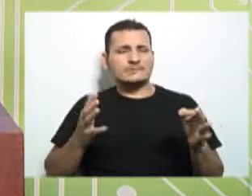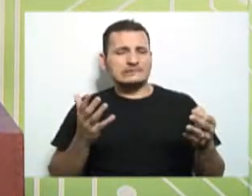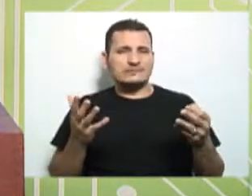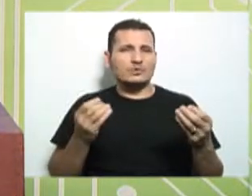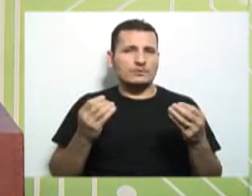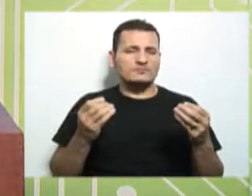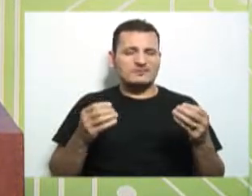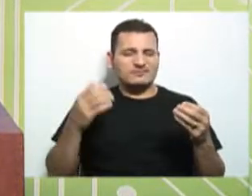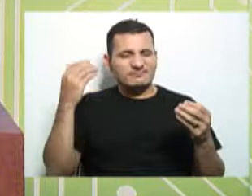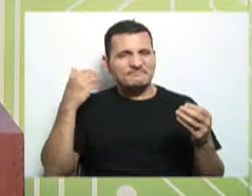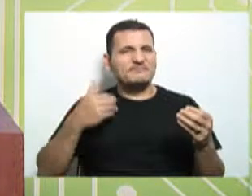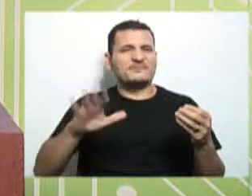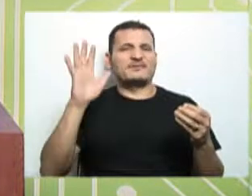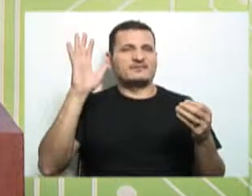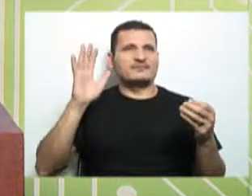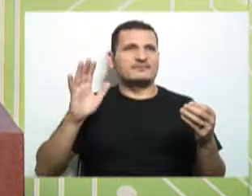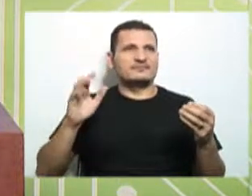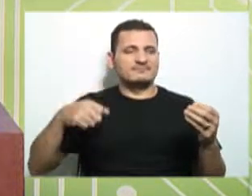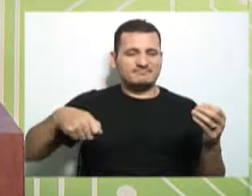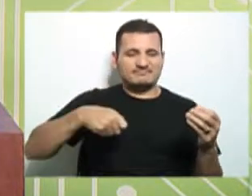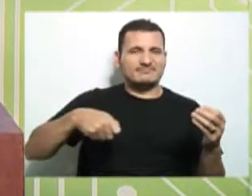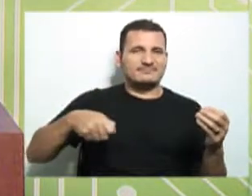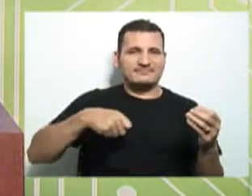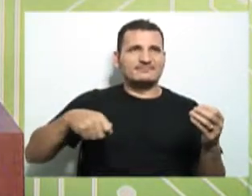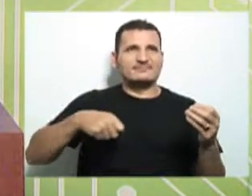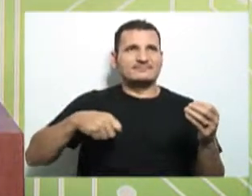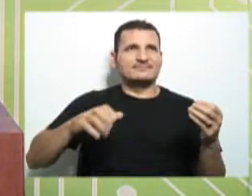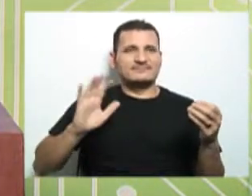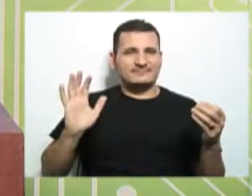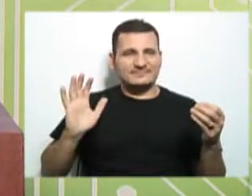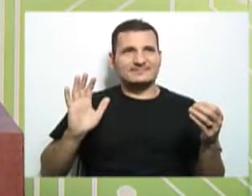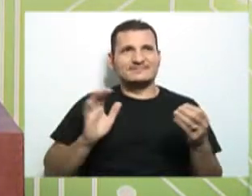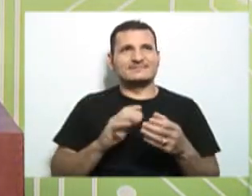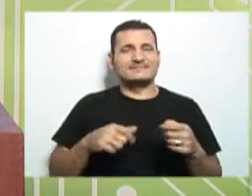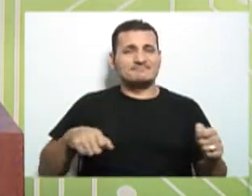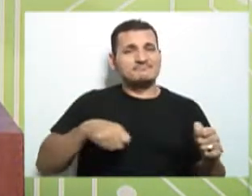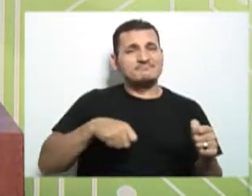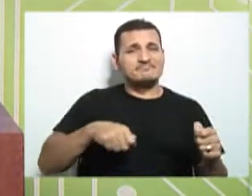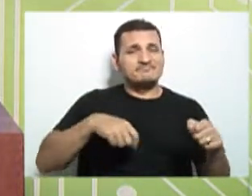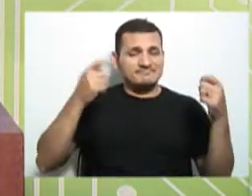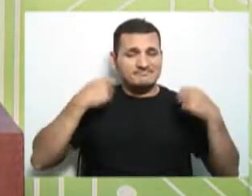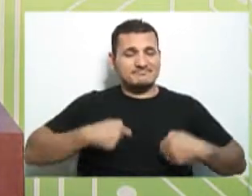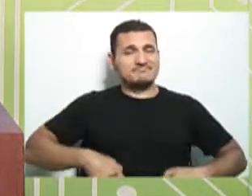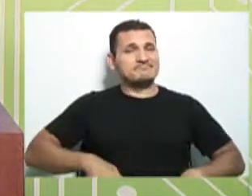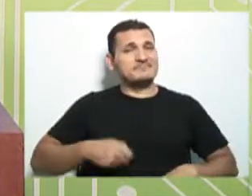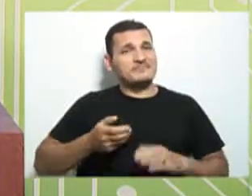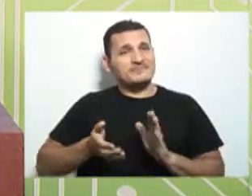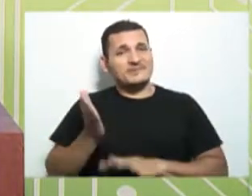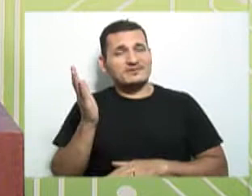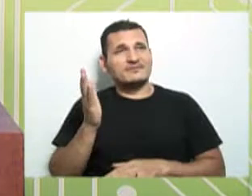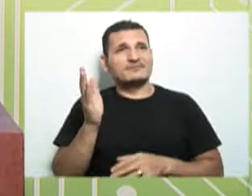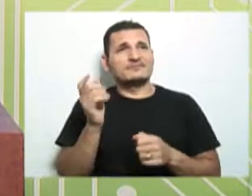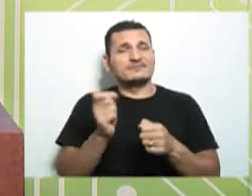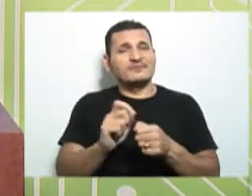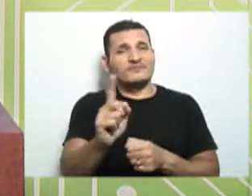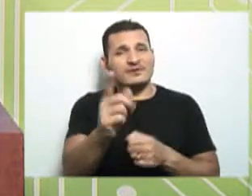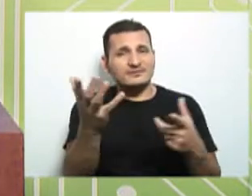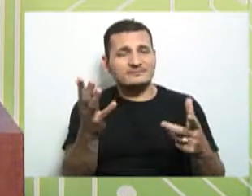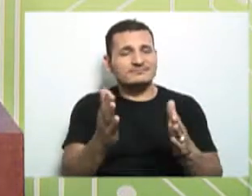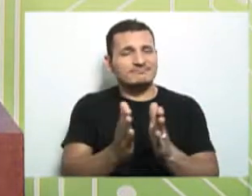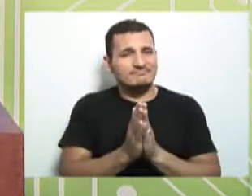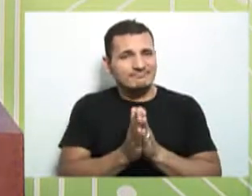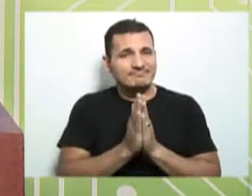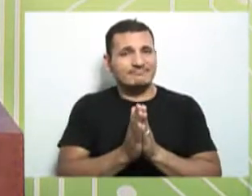puxa vida. Quer saber? Vou dar uma passadinha e vai assim mesmo. E passe e vai assim mesmo. Não faça isso, por favor. Não entre